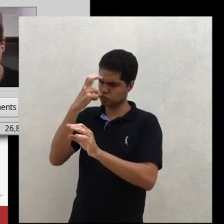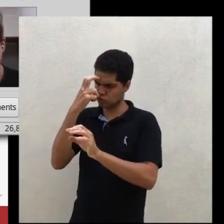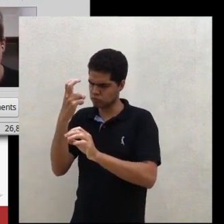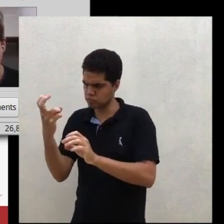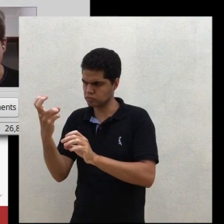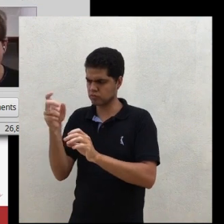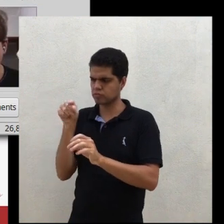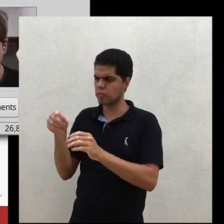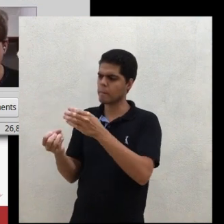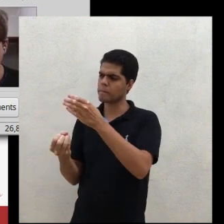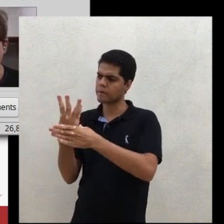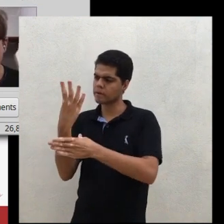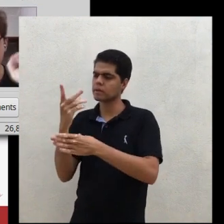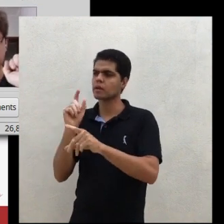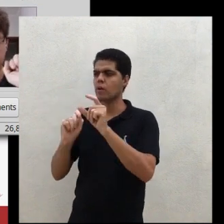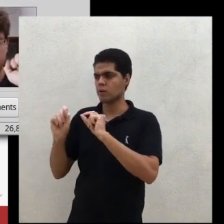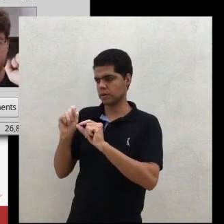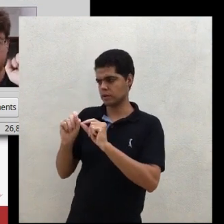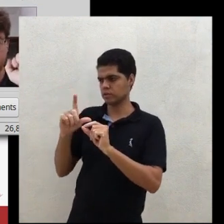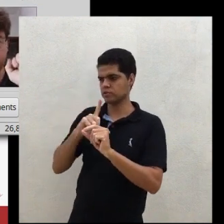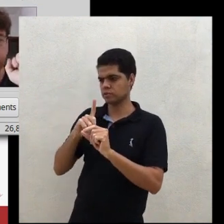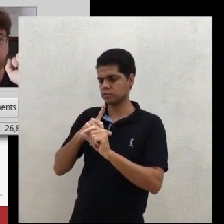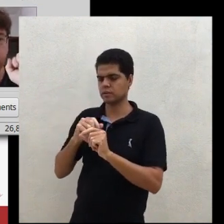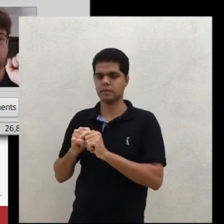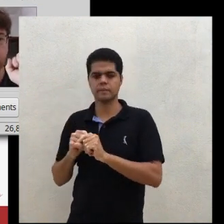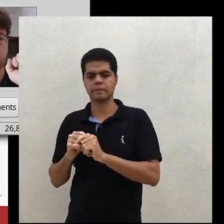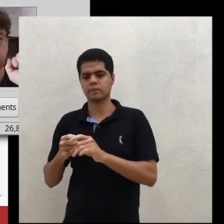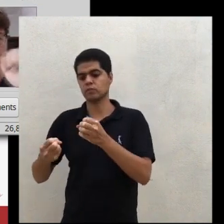funcionários. Eu vou ter que dar um dinheiro para os funcionários.